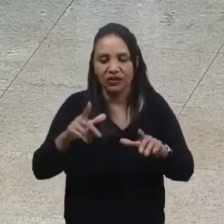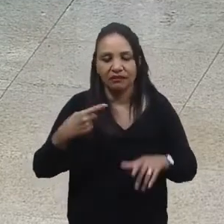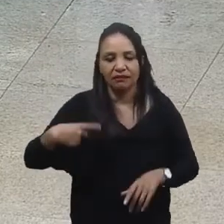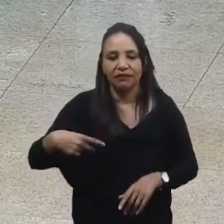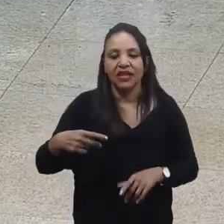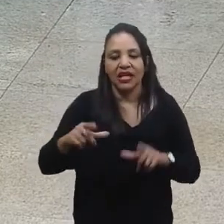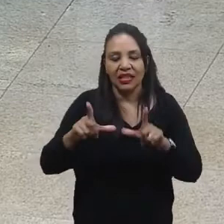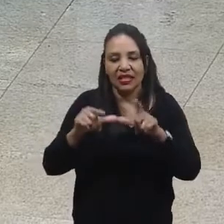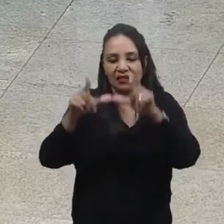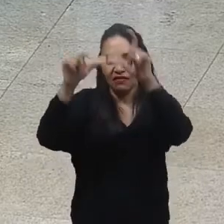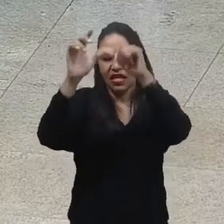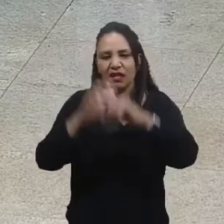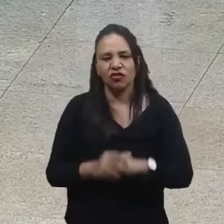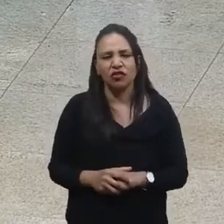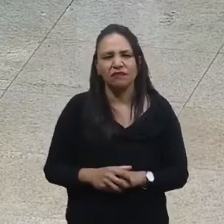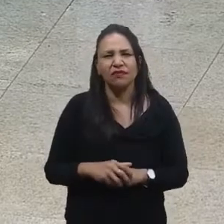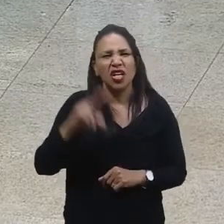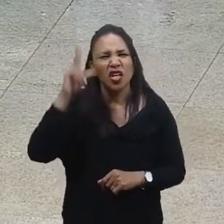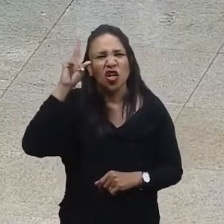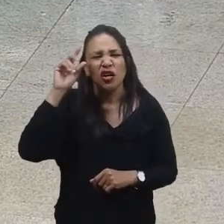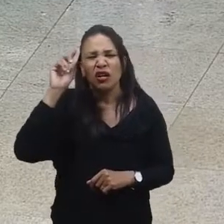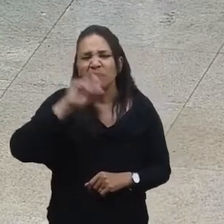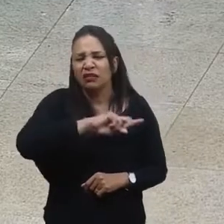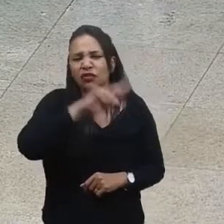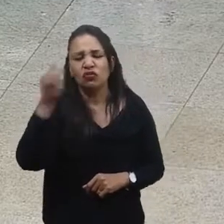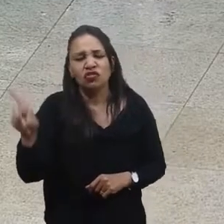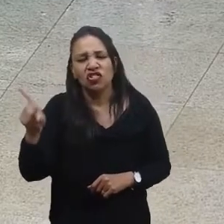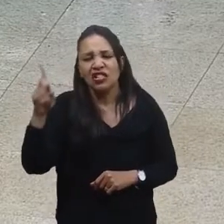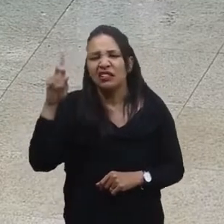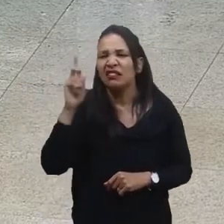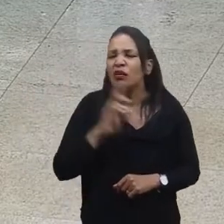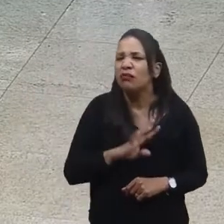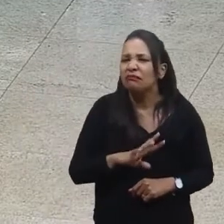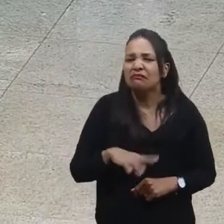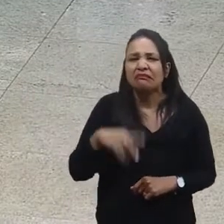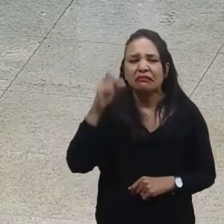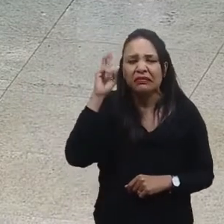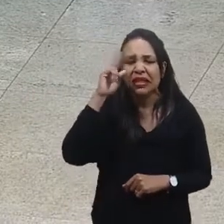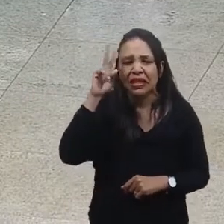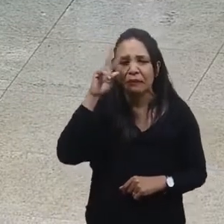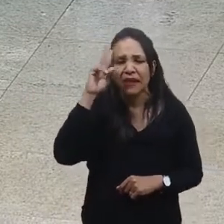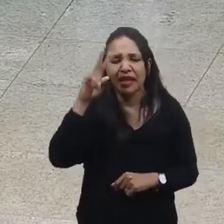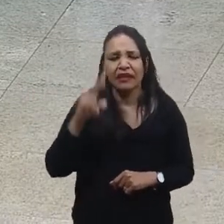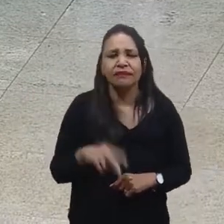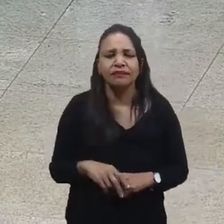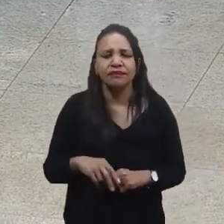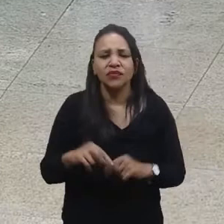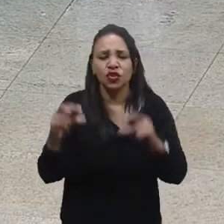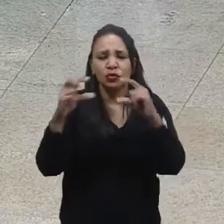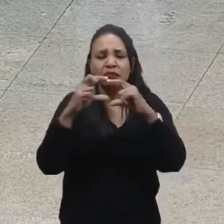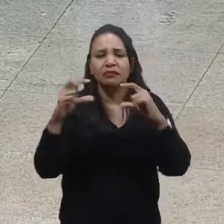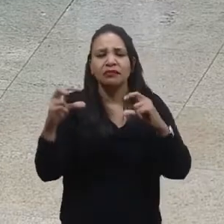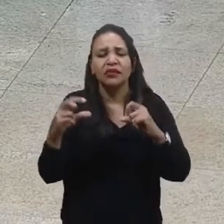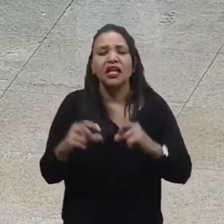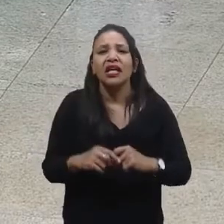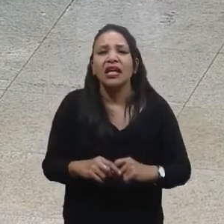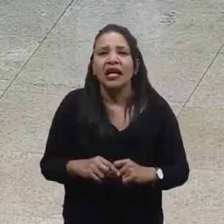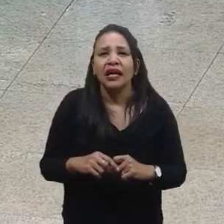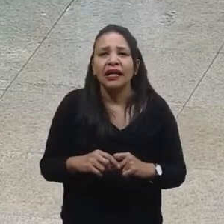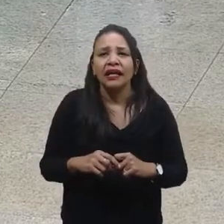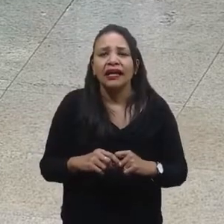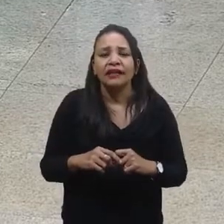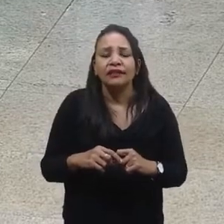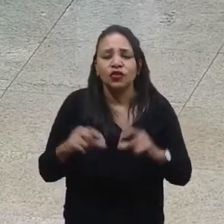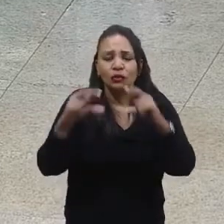Jesuíta eu acho que disse que a pergunta que devemos fazer não é se há vida após a morte e se a